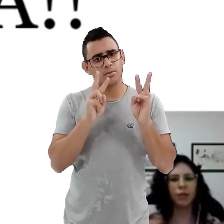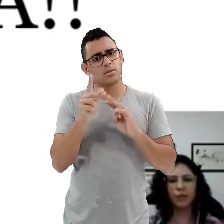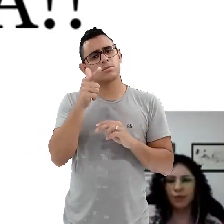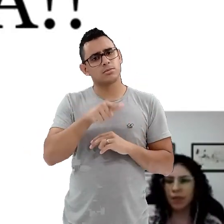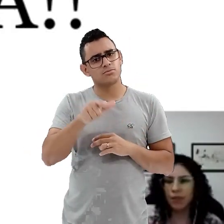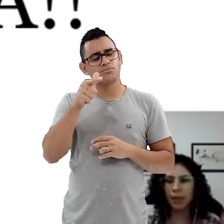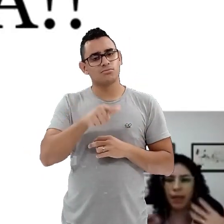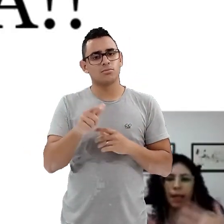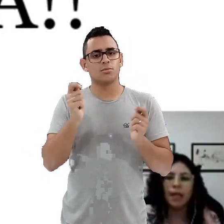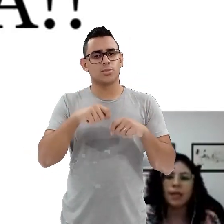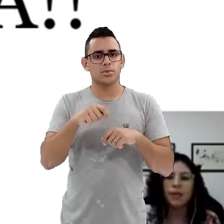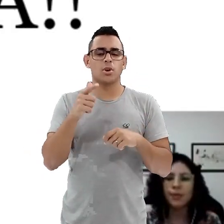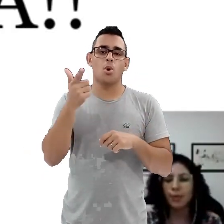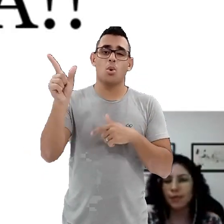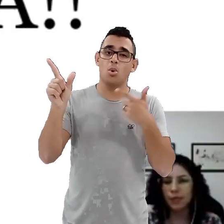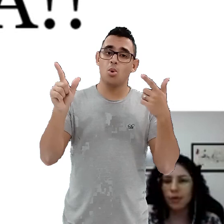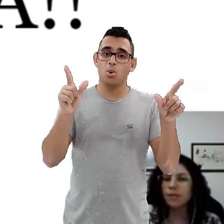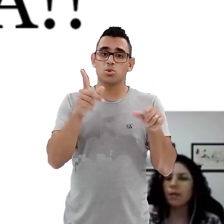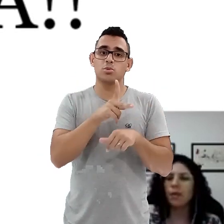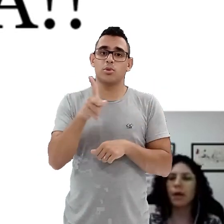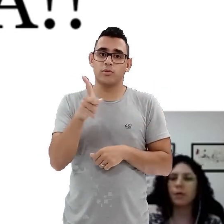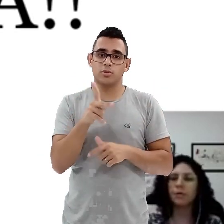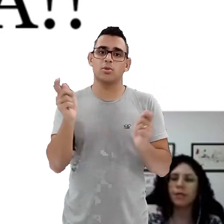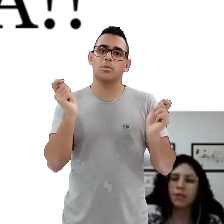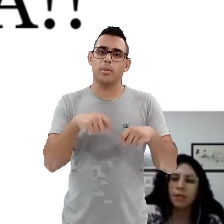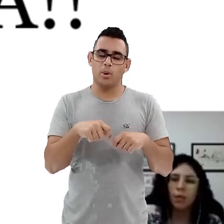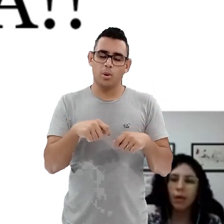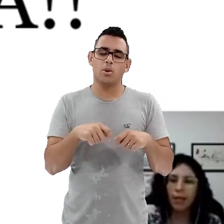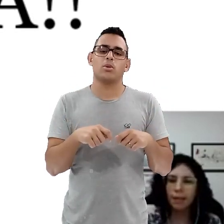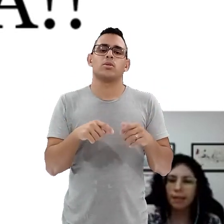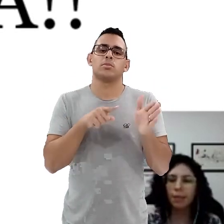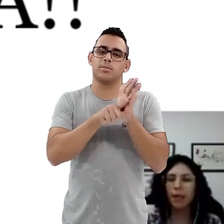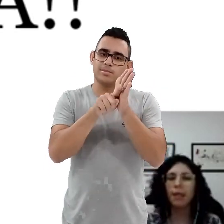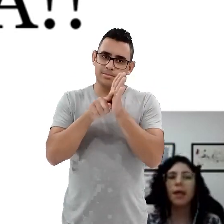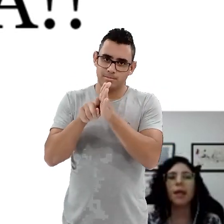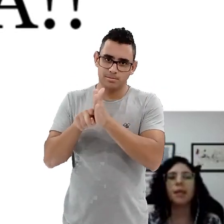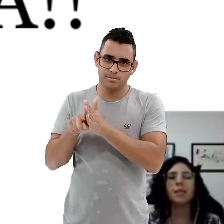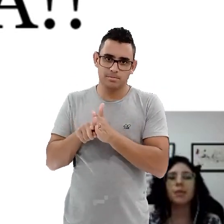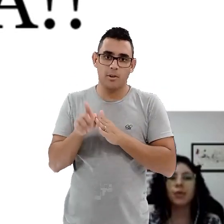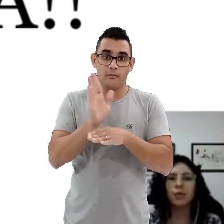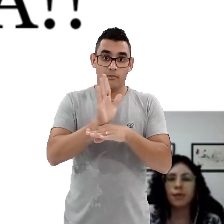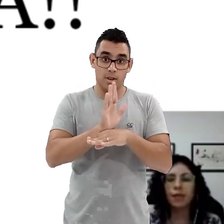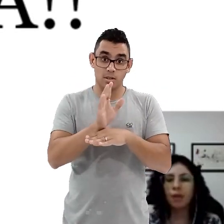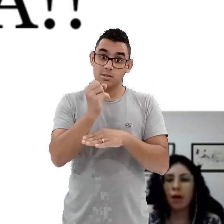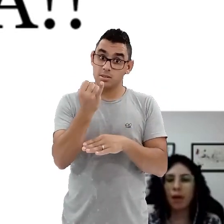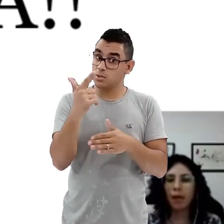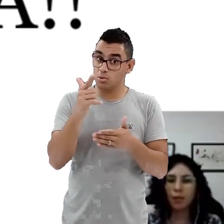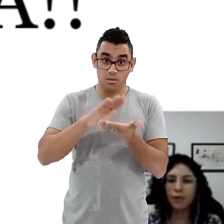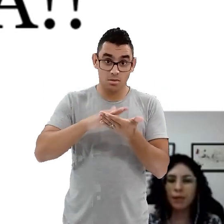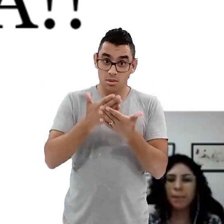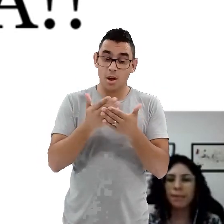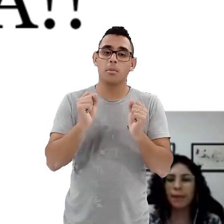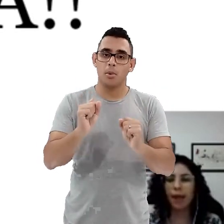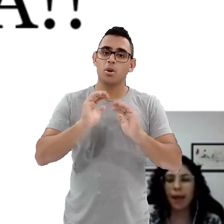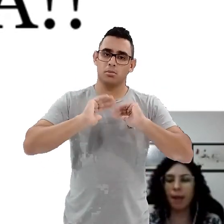tem outros vídeos na internet de outros professores, então qualquer coisa vocês dão uma olhada também nesses outros vídeos e qualquer